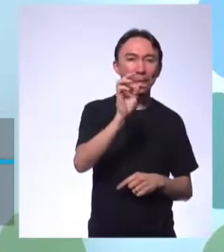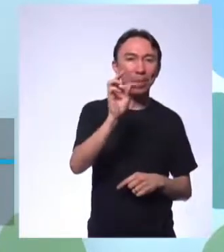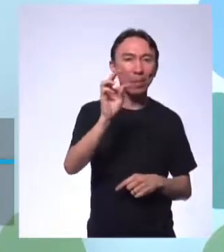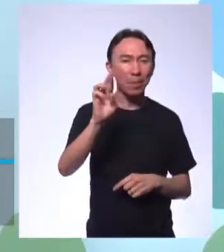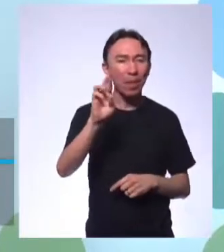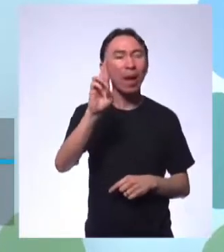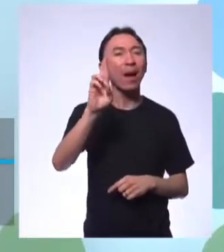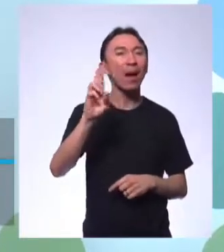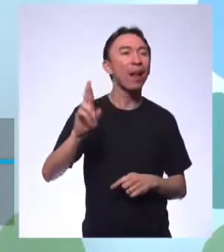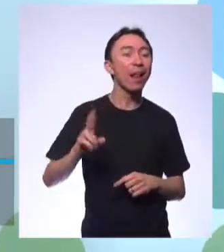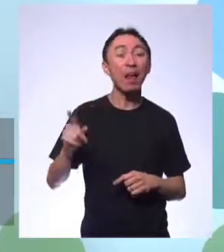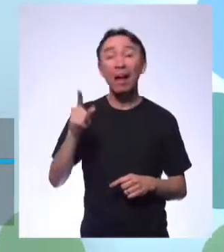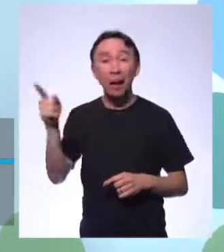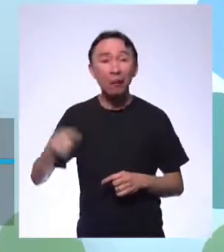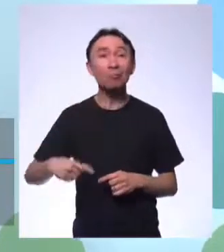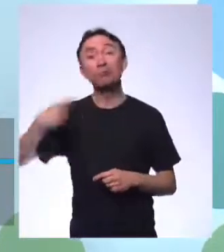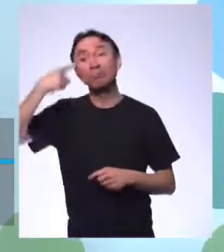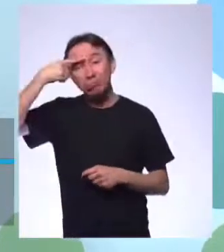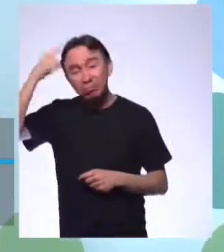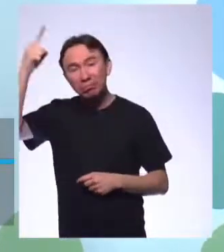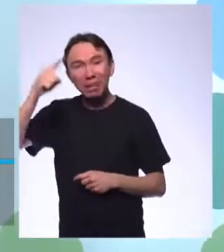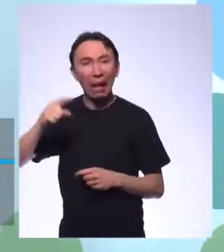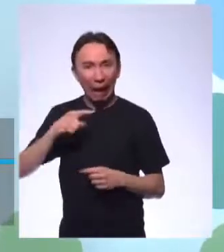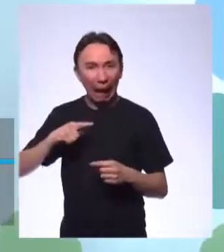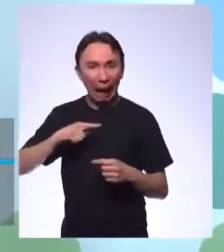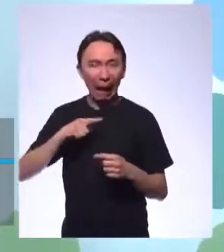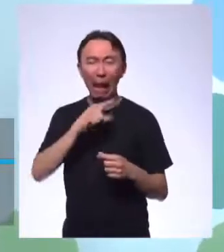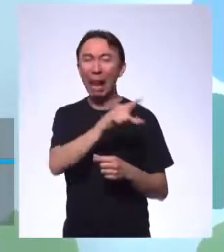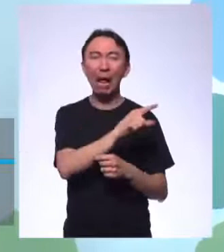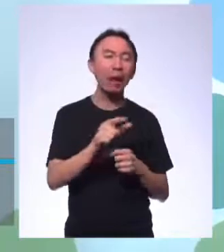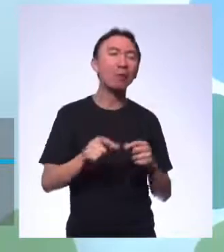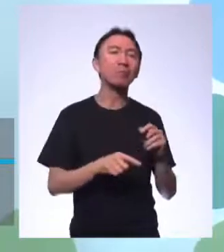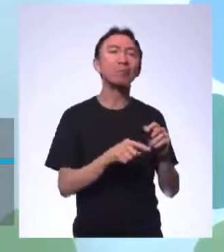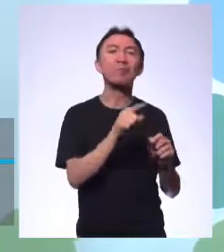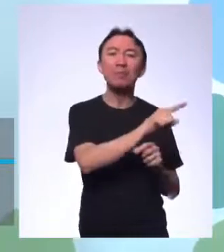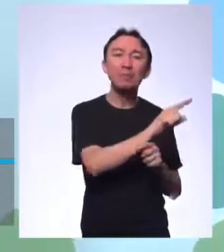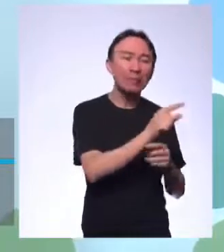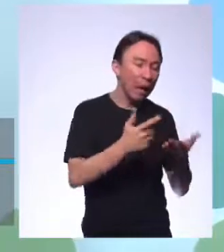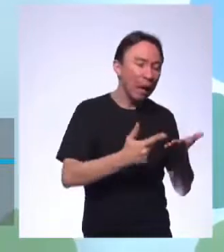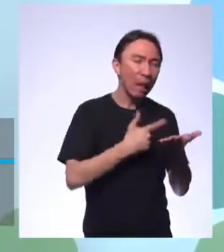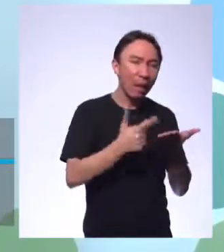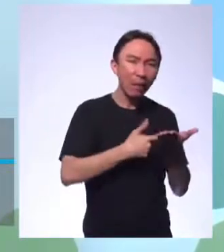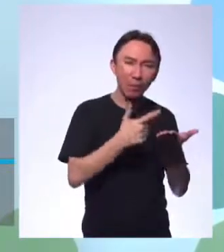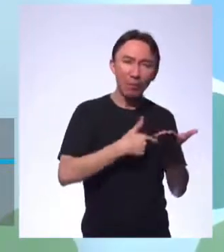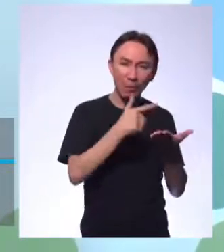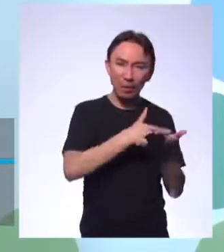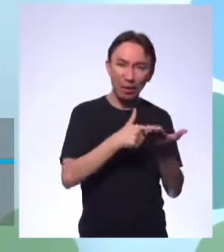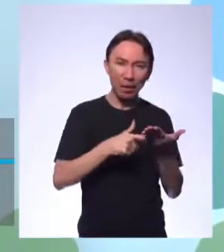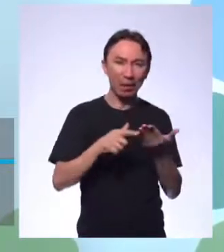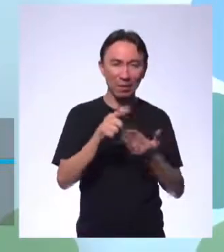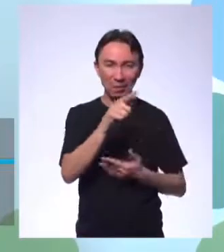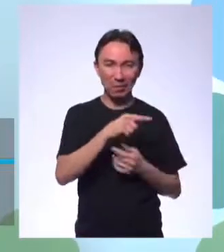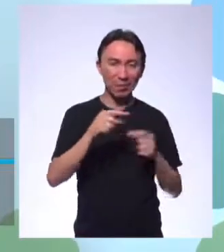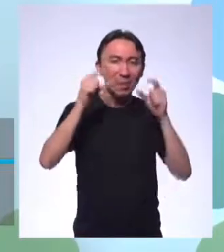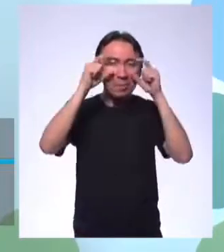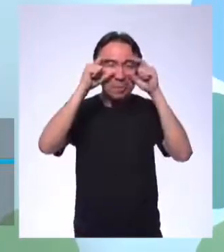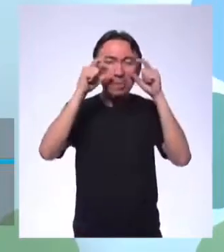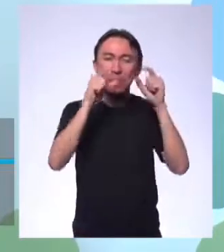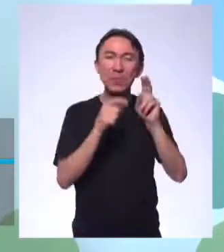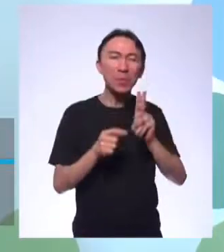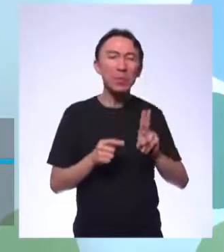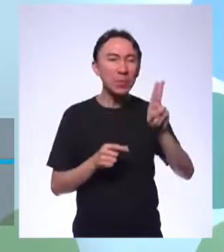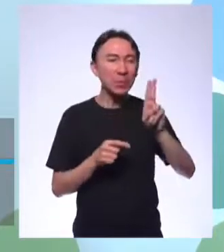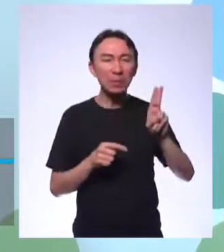um autor de um livro que o Harry Potter usa. Eu acho que essa aqui vai mais de acordo. E muitos alunos respondem a mesma coisa. É o mesmo